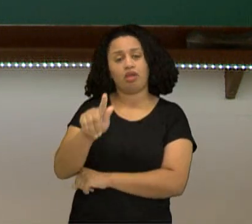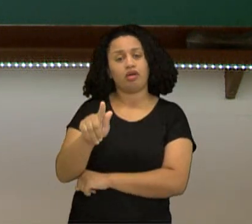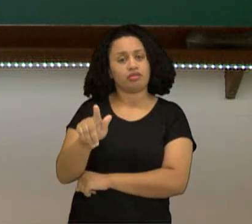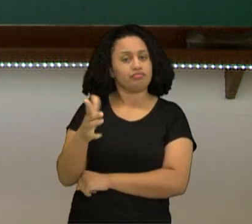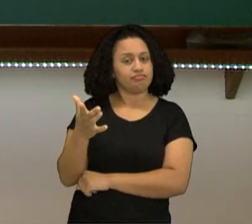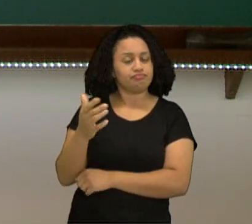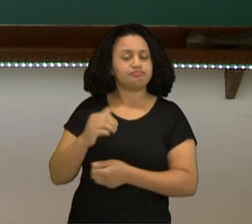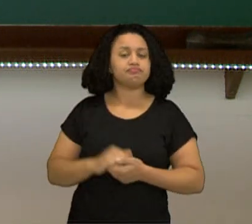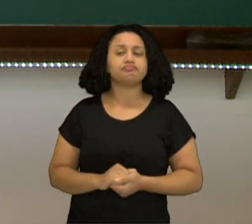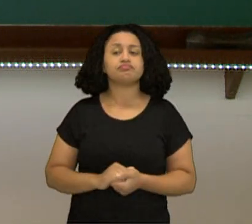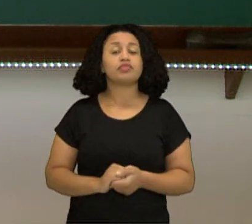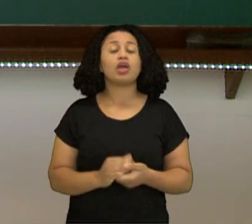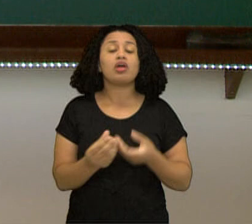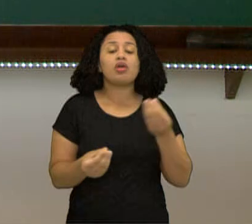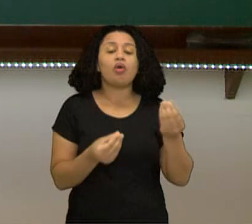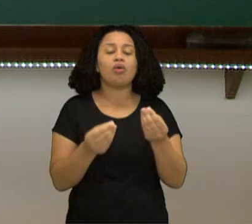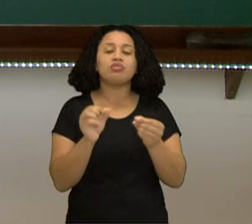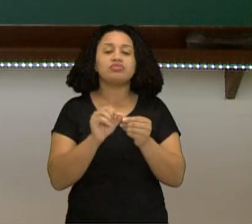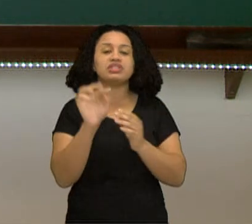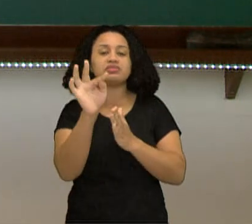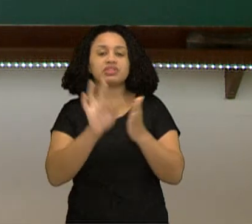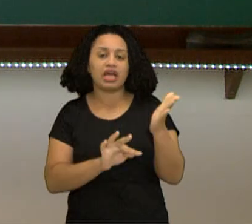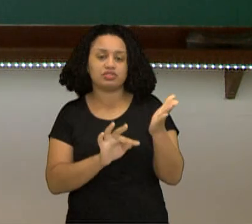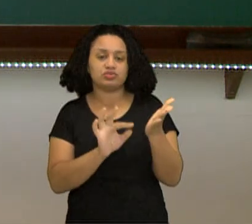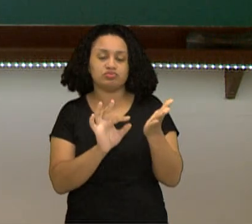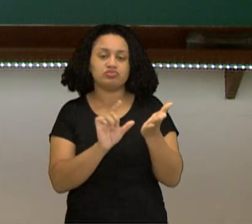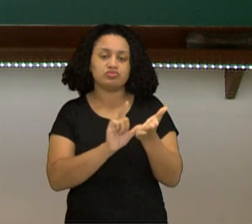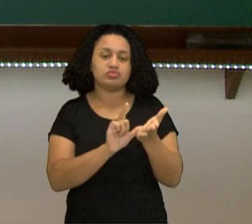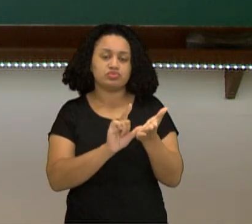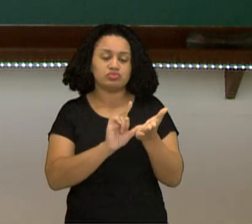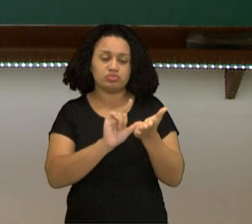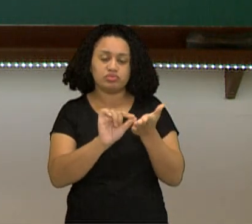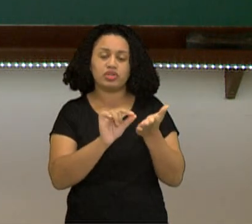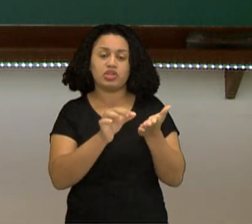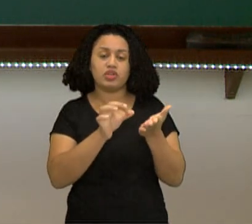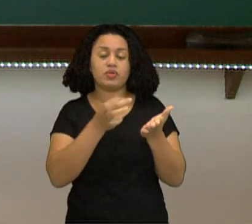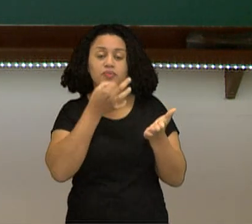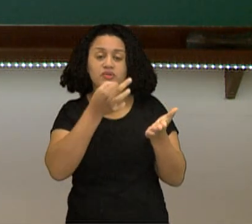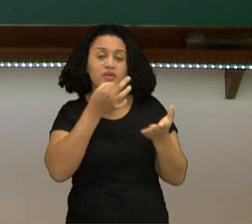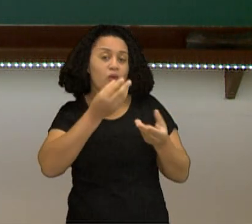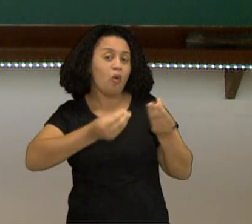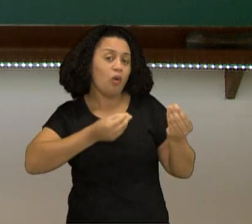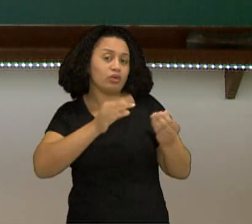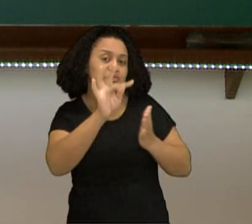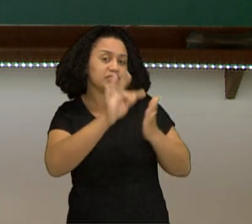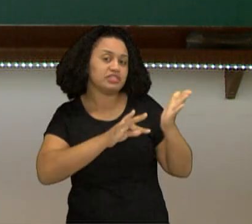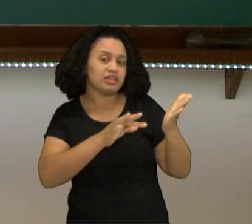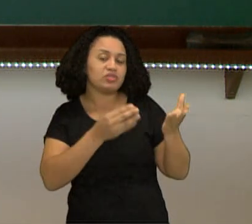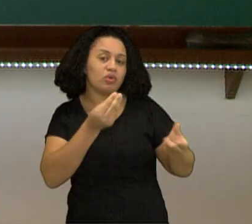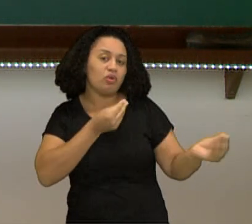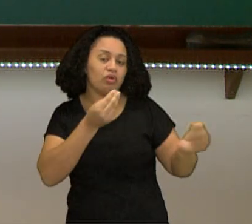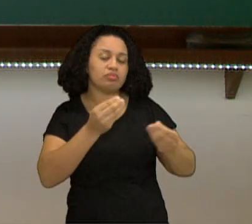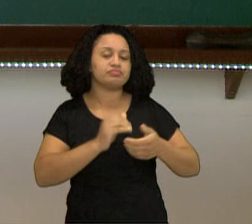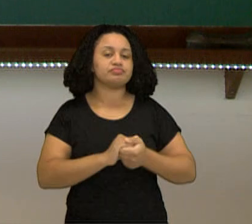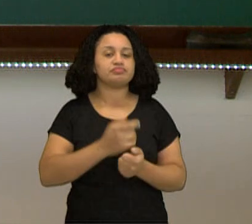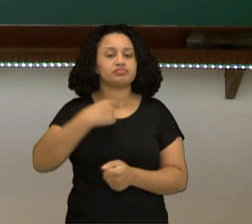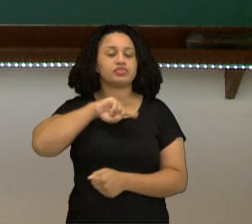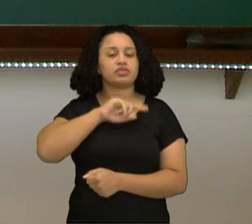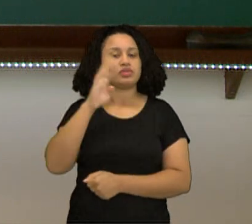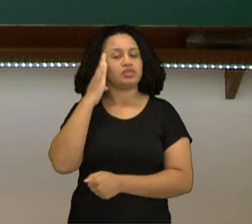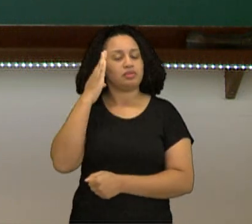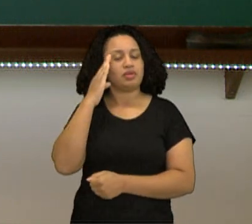como vamos fazer um texto de opinião? Como é essa estrutura do texto de opinião? Então, sabemos que a